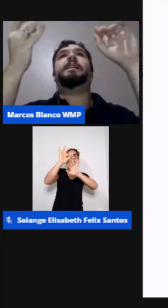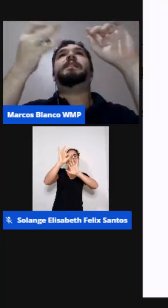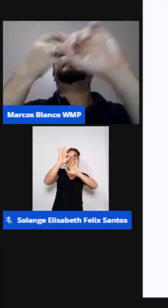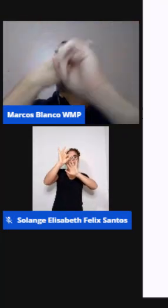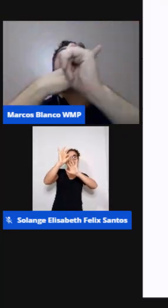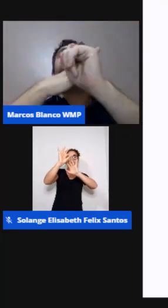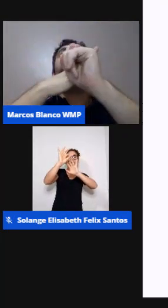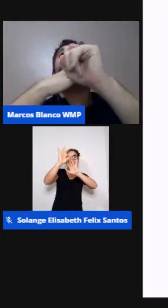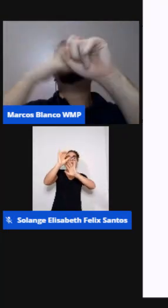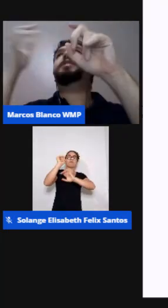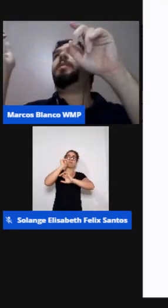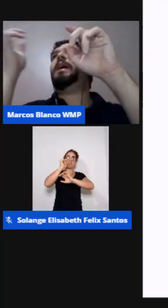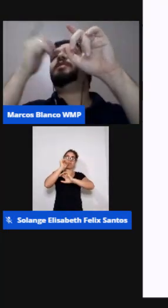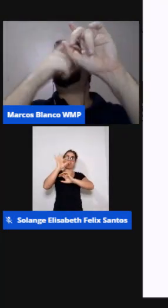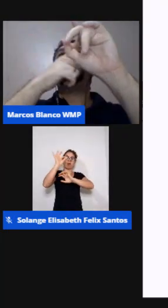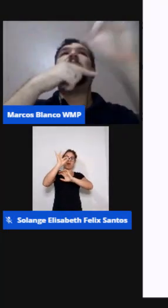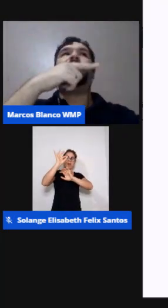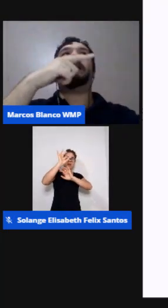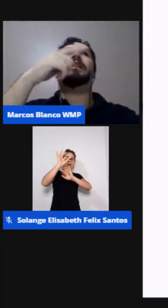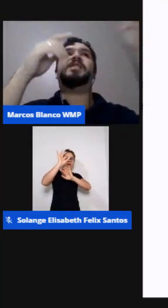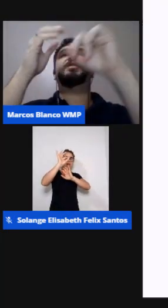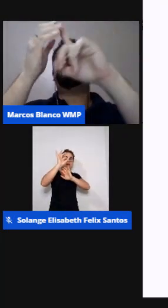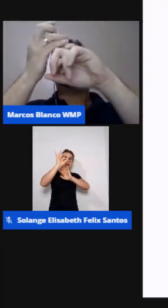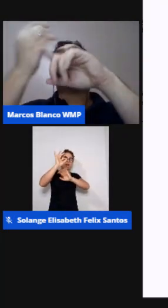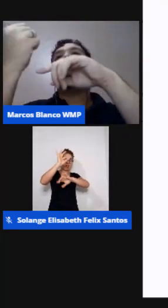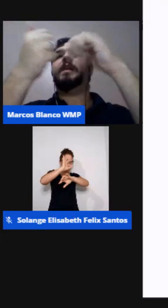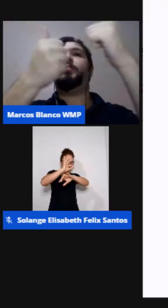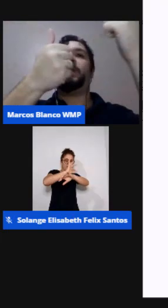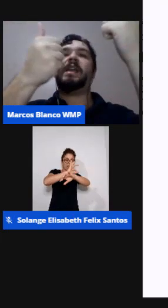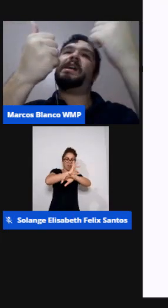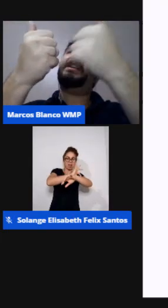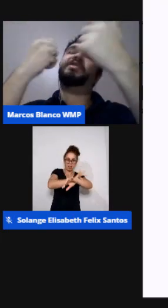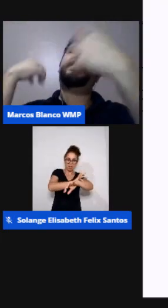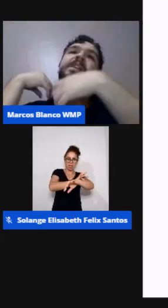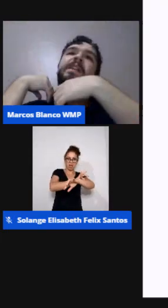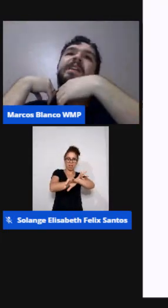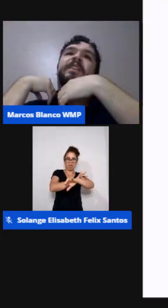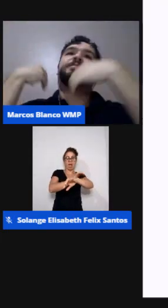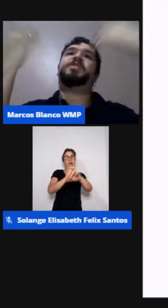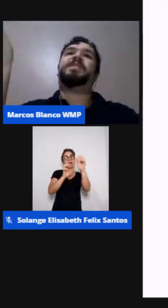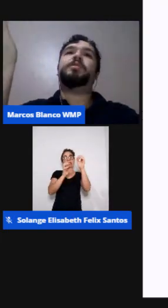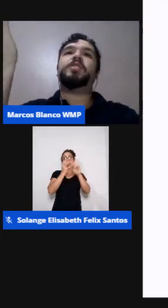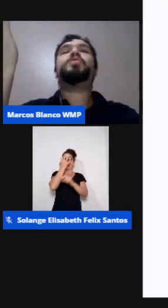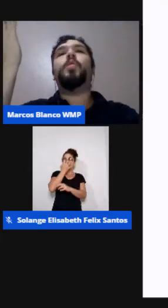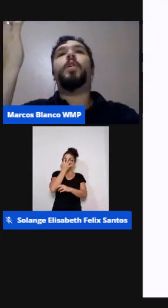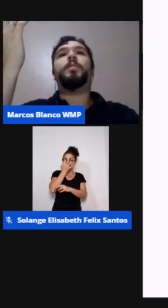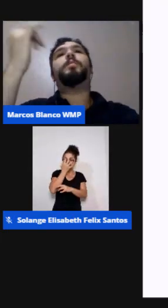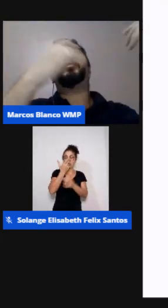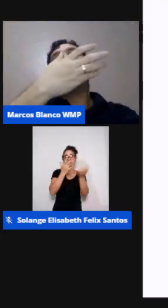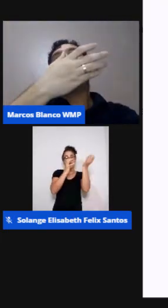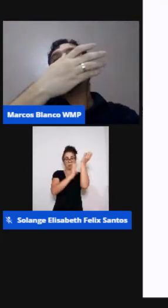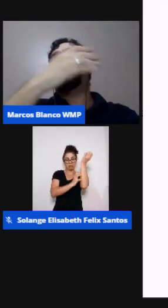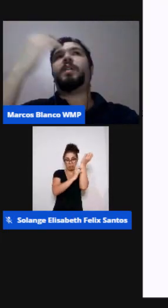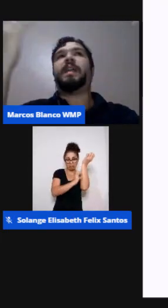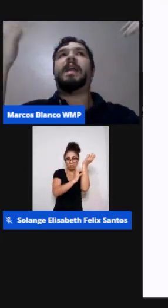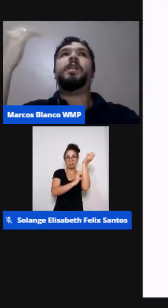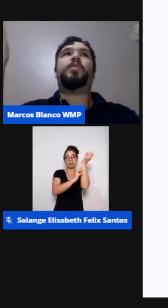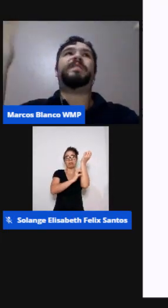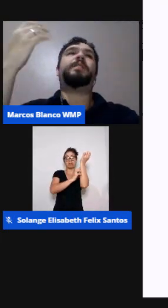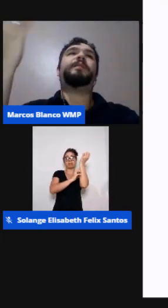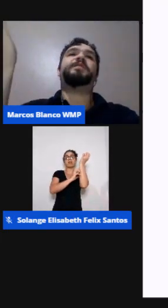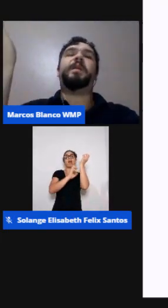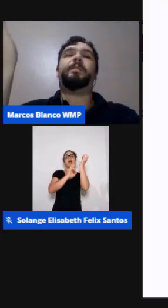obter sangue. Tem alergia ao Aedes normal, vou ter alergia ao Volbito? Vai, porque a alergia é uma resposta do nosso corpo